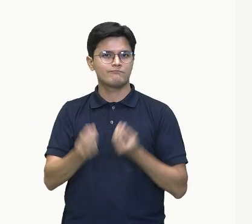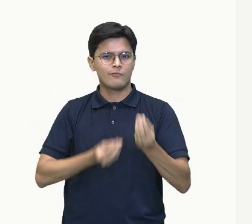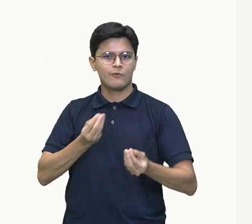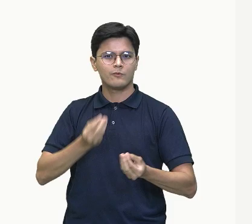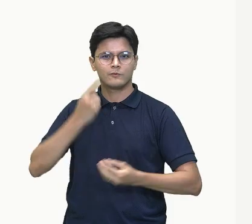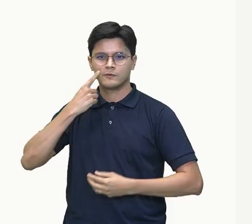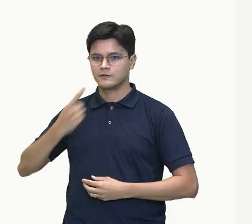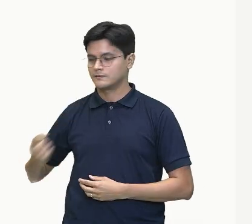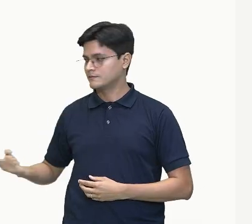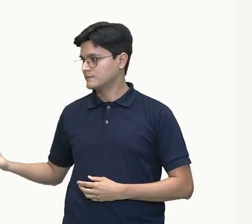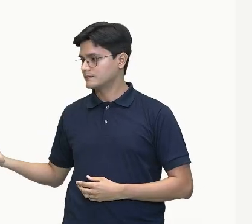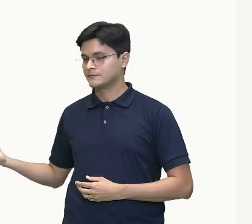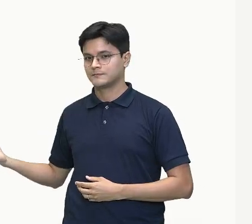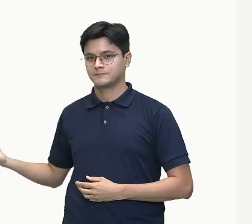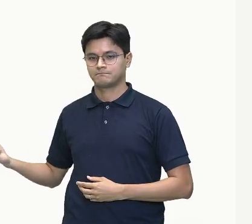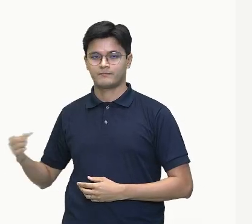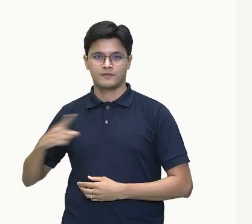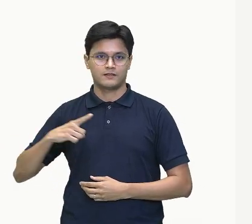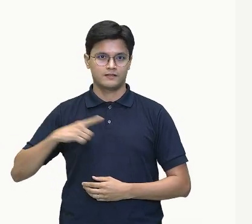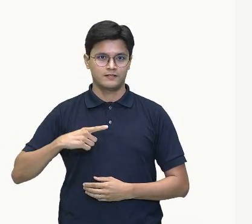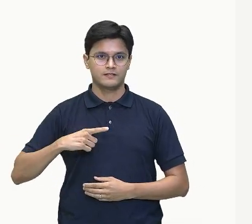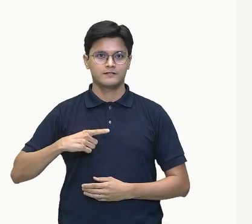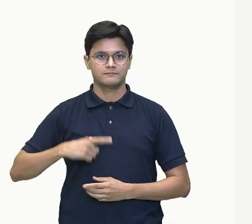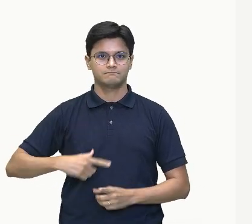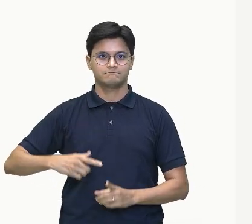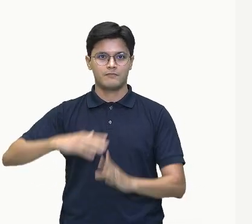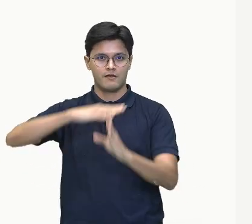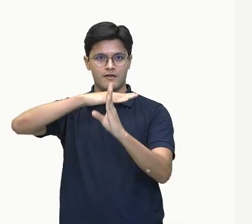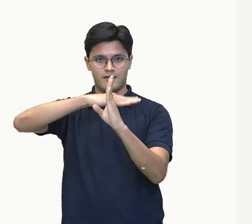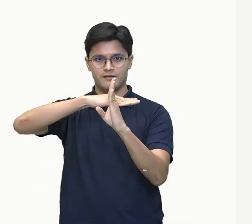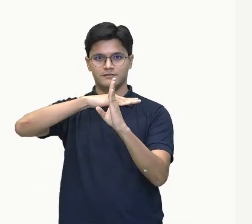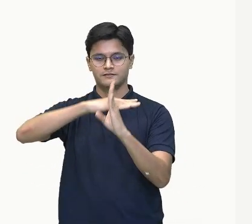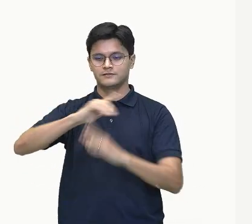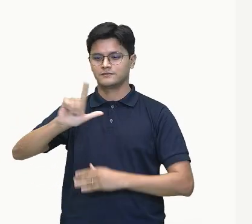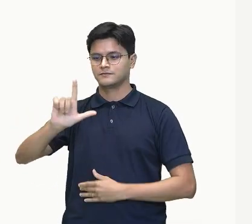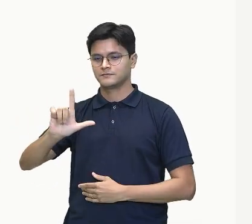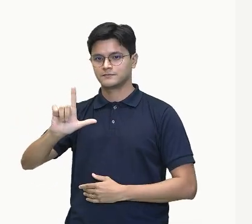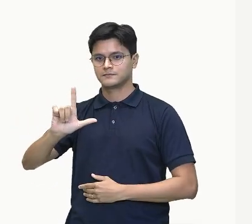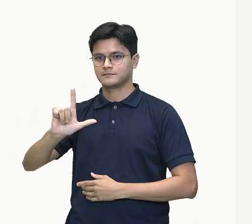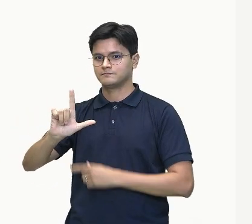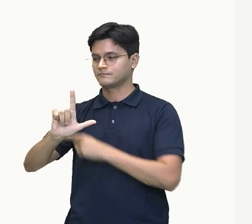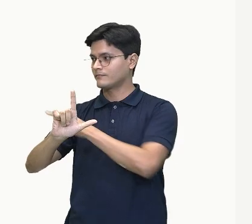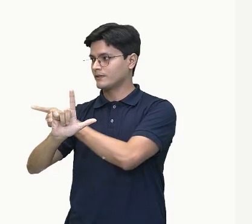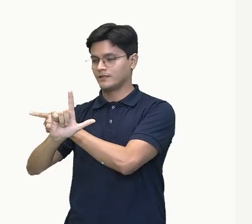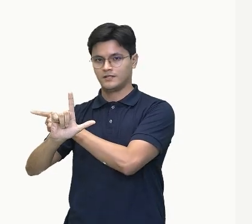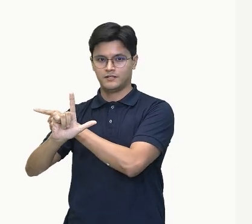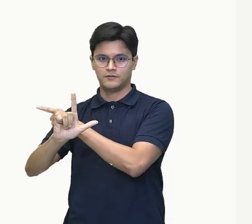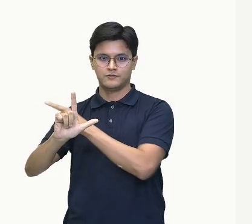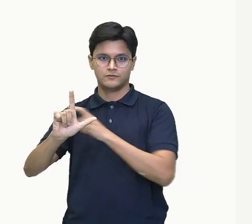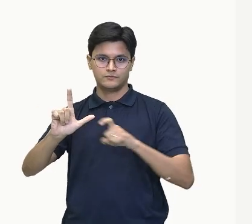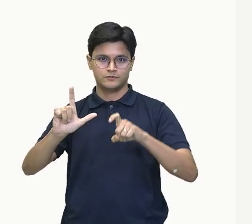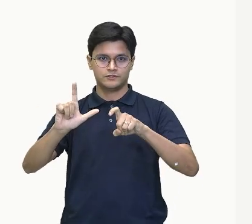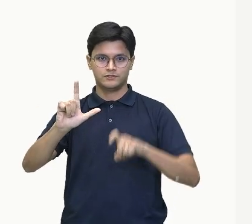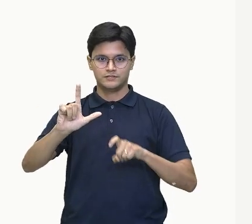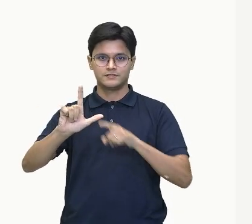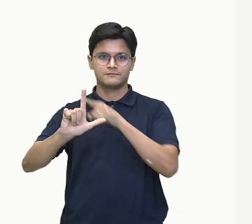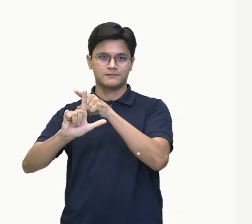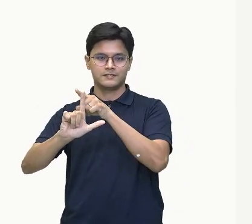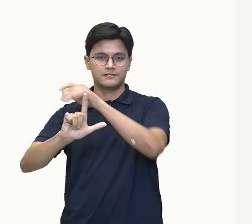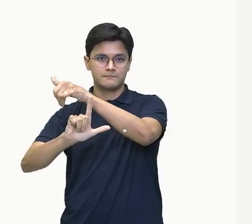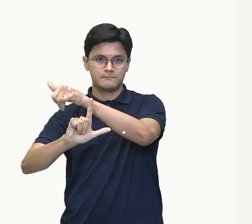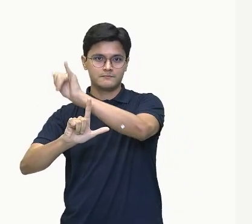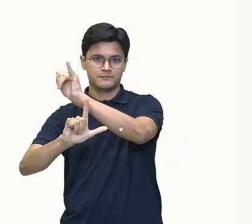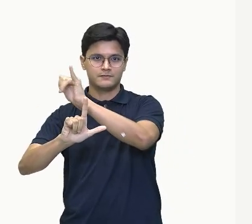Temos aqui os dois eixos principais, eixo das abscissas, também conhecido como eixo X, eixo das